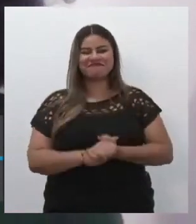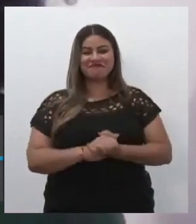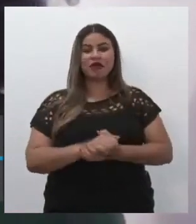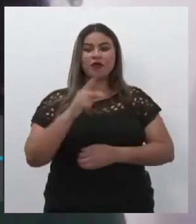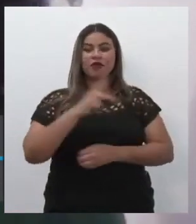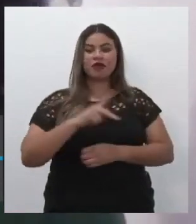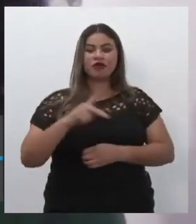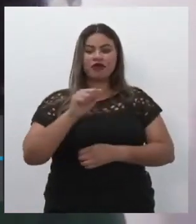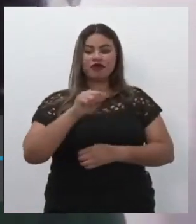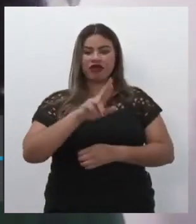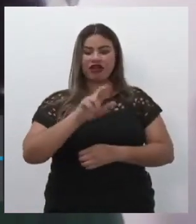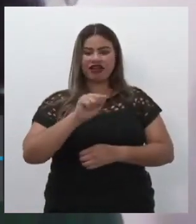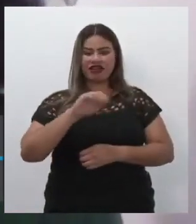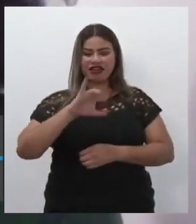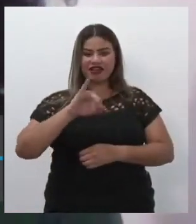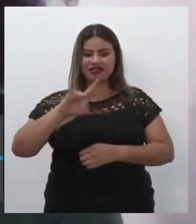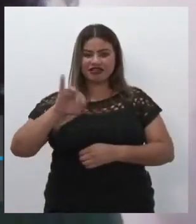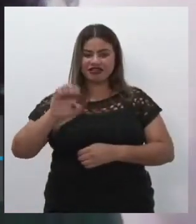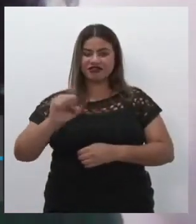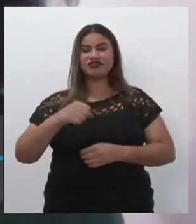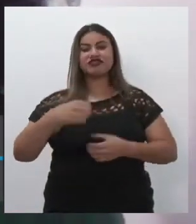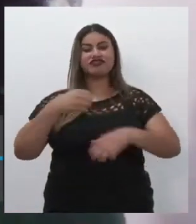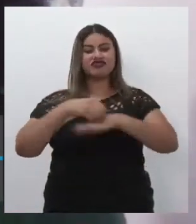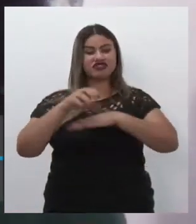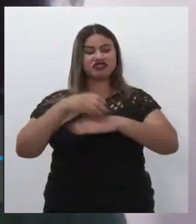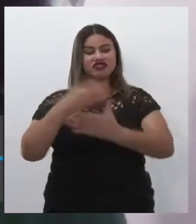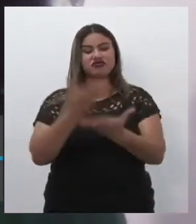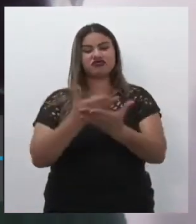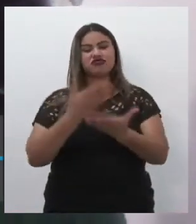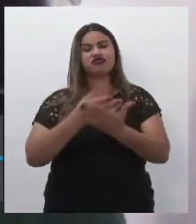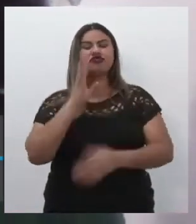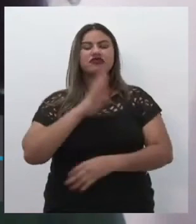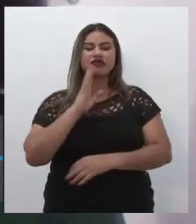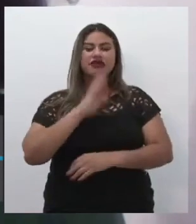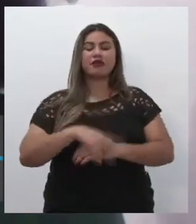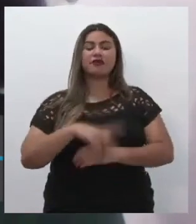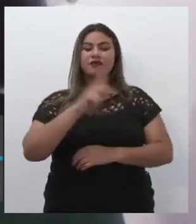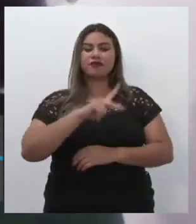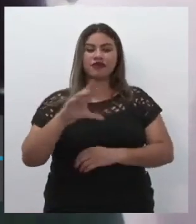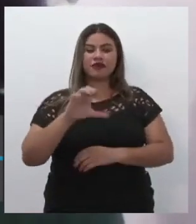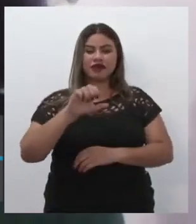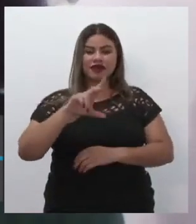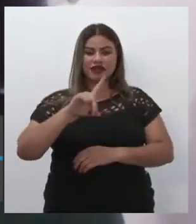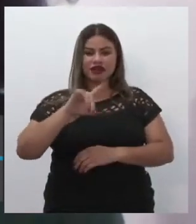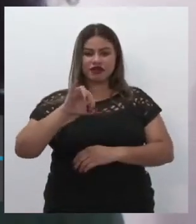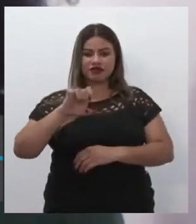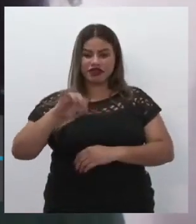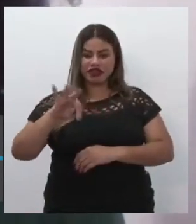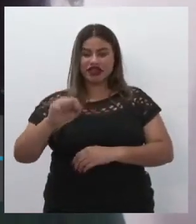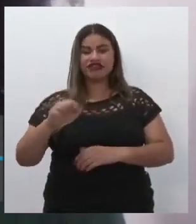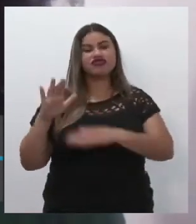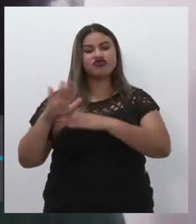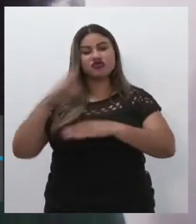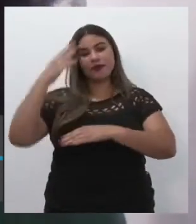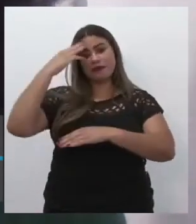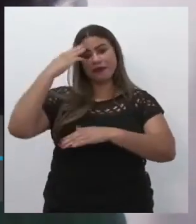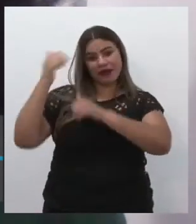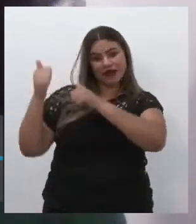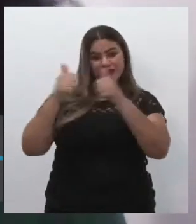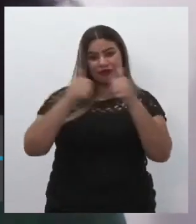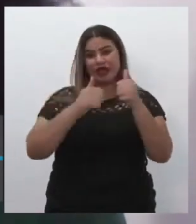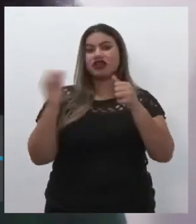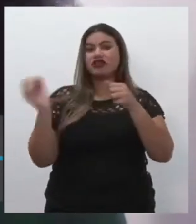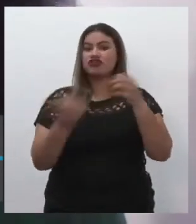Aracides, com dicas de aulas bem legais. A professora Claudete, é importante para reativar a memória e obter